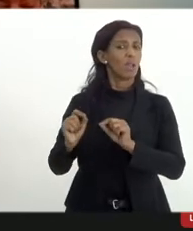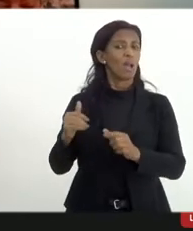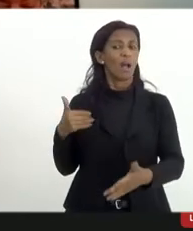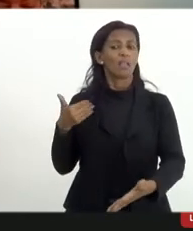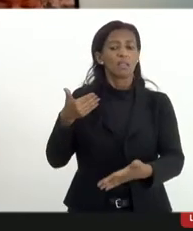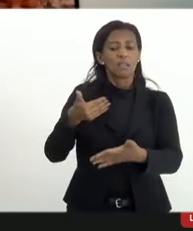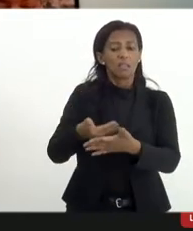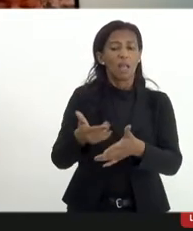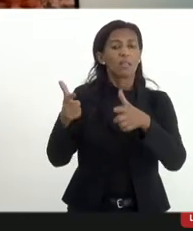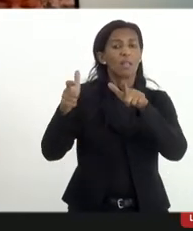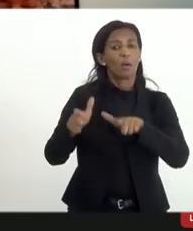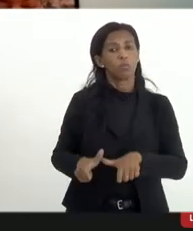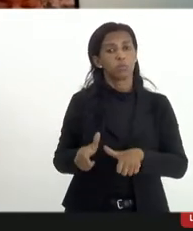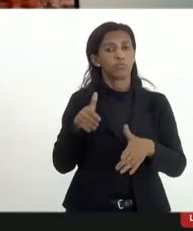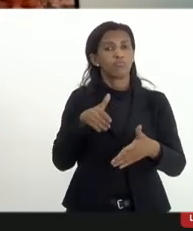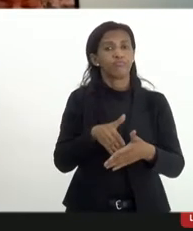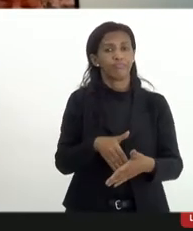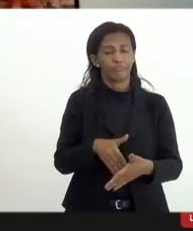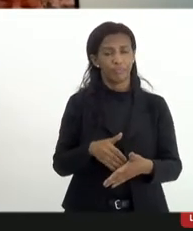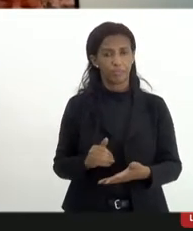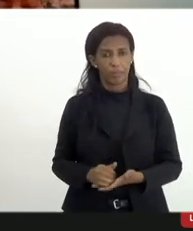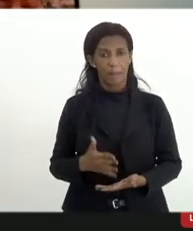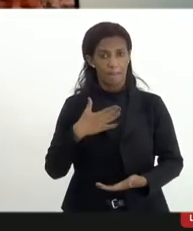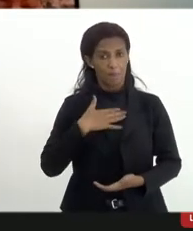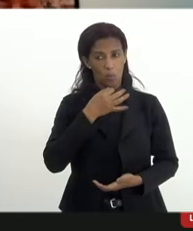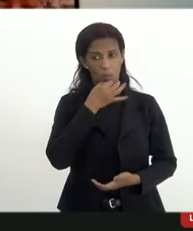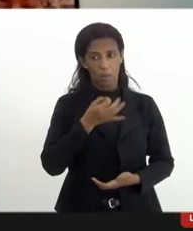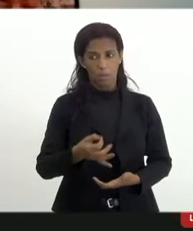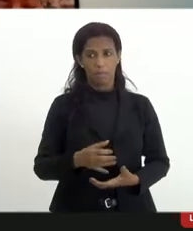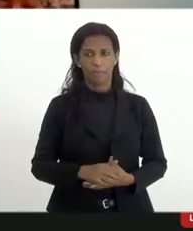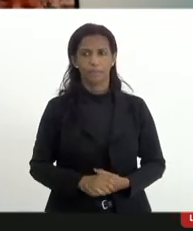ir, evidentemente, minha opinião.